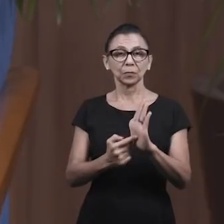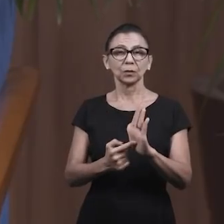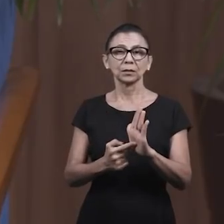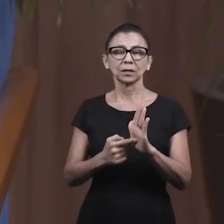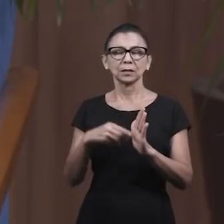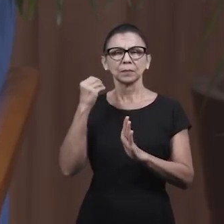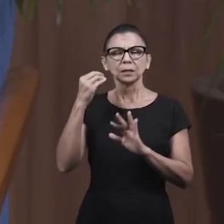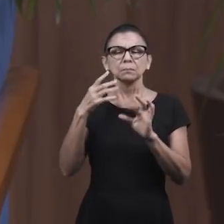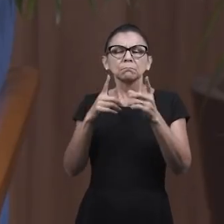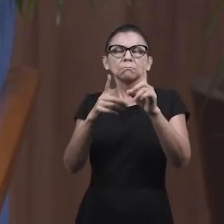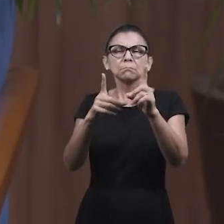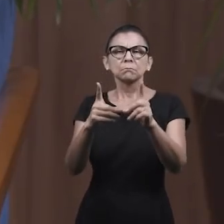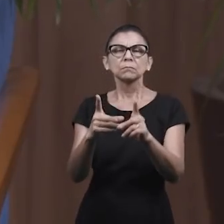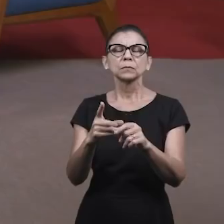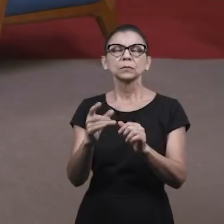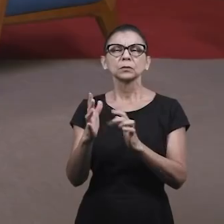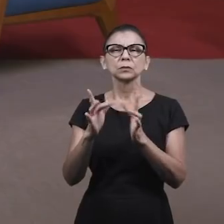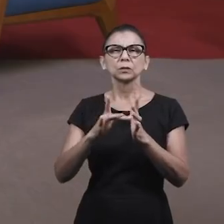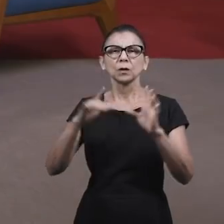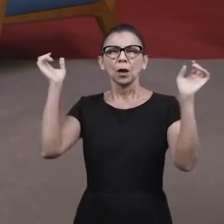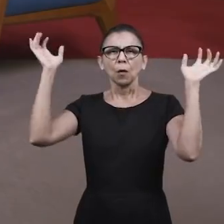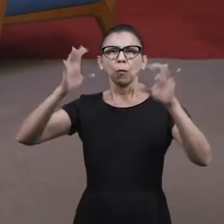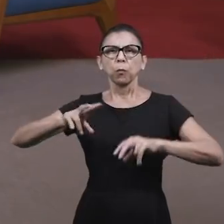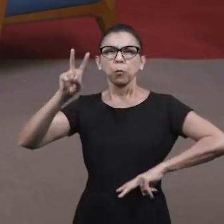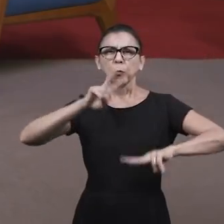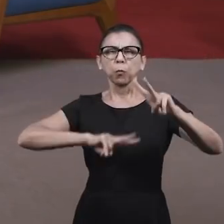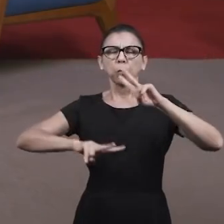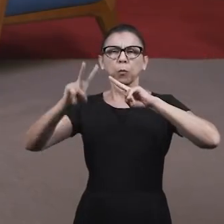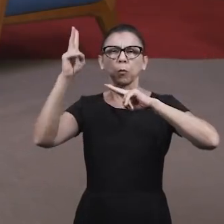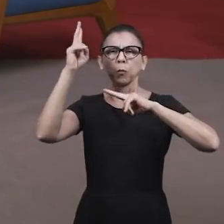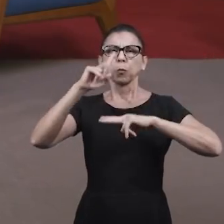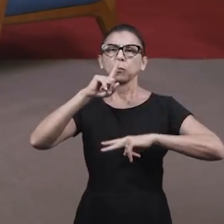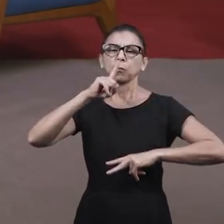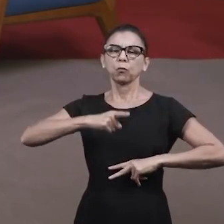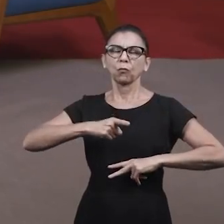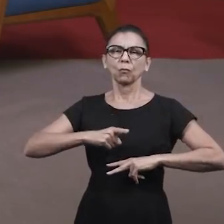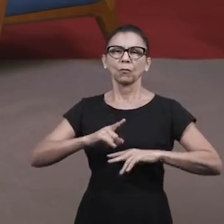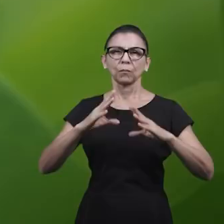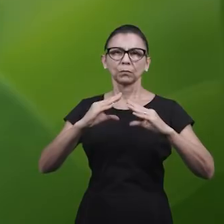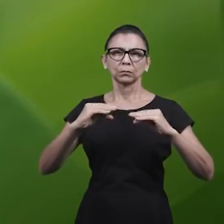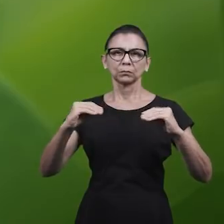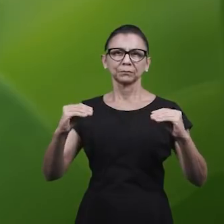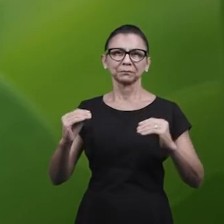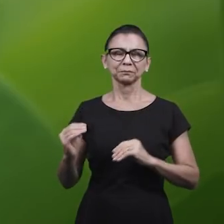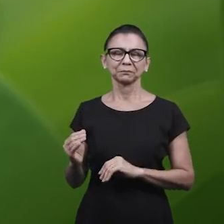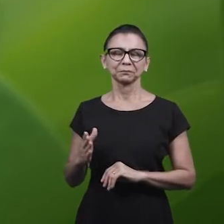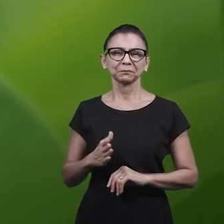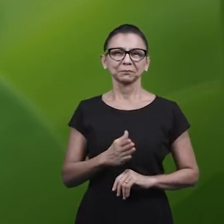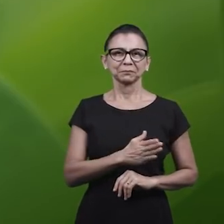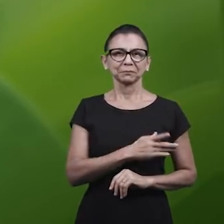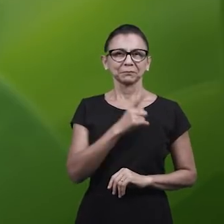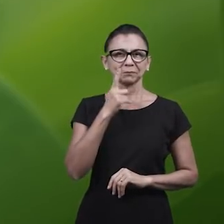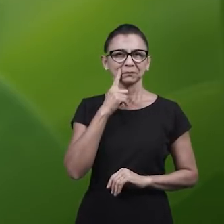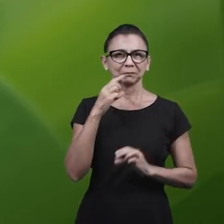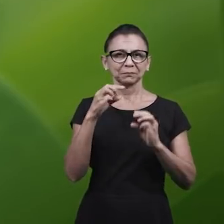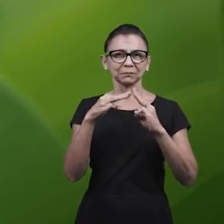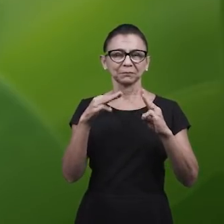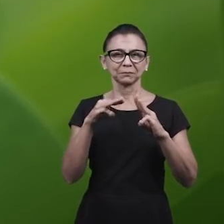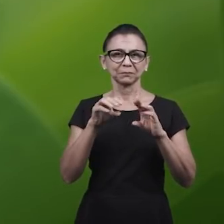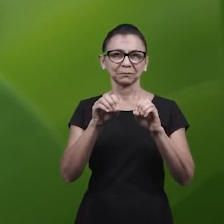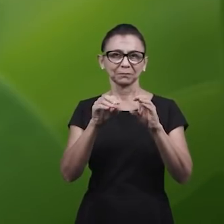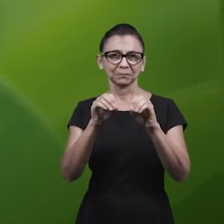os mistérios da vontade de Deus. No quadro Perfeito Louvor, a tia Janaína Zumac vai apresentar um especial